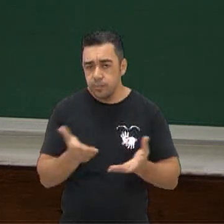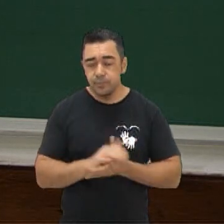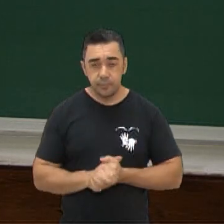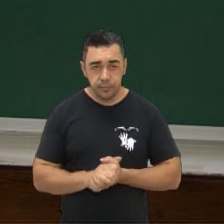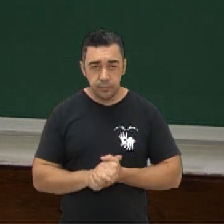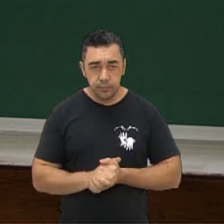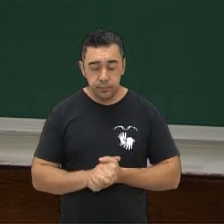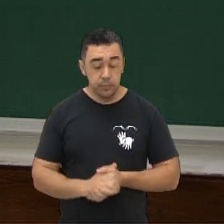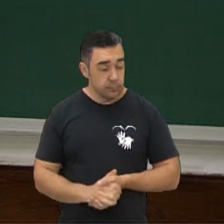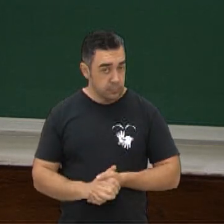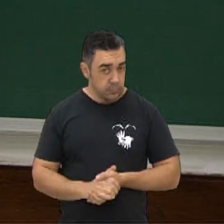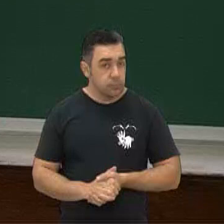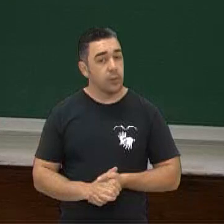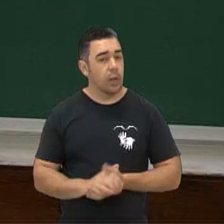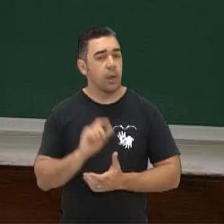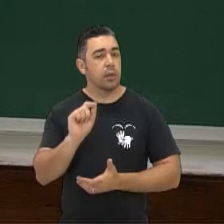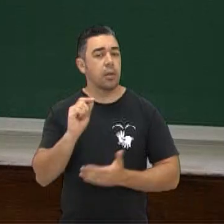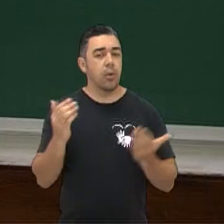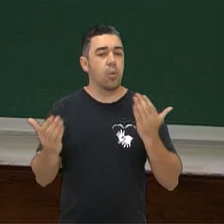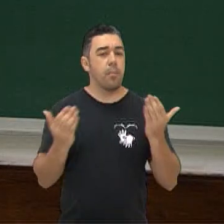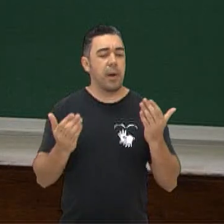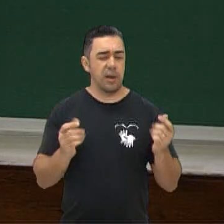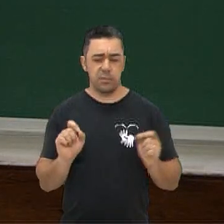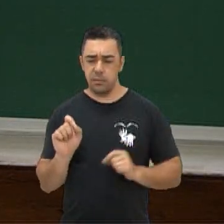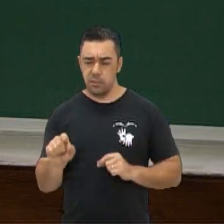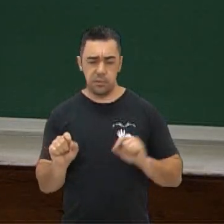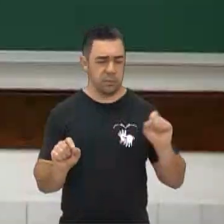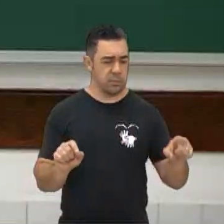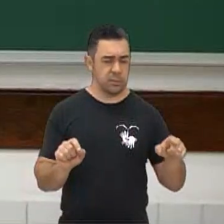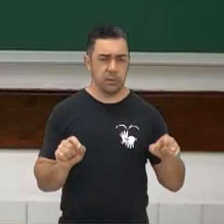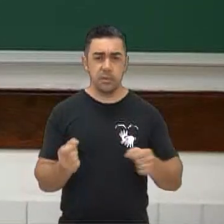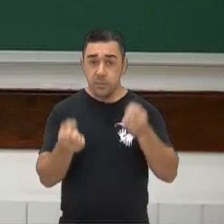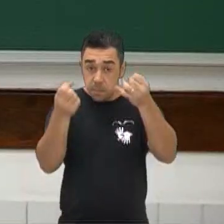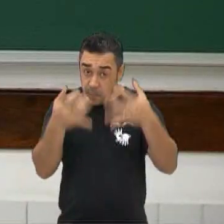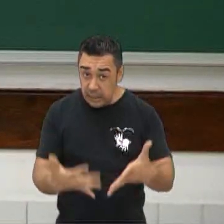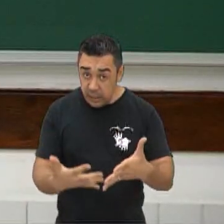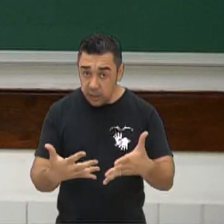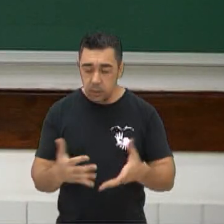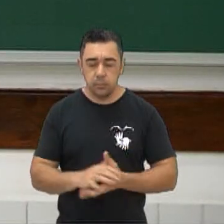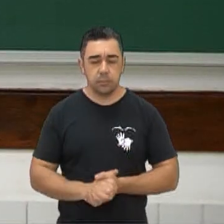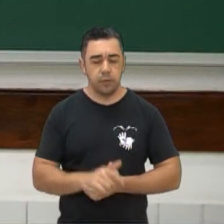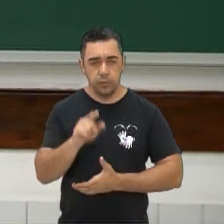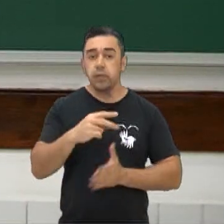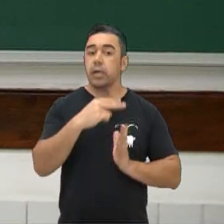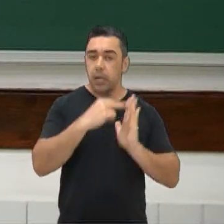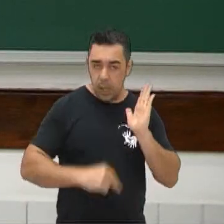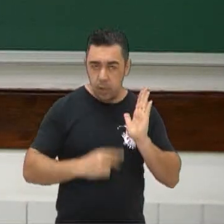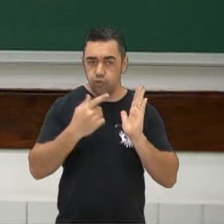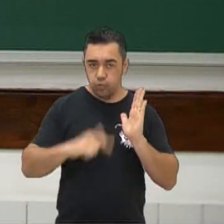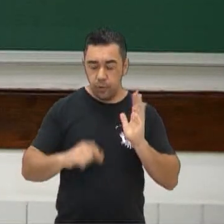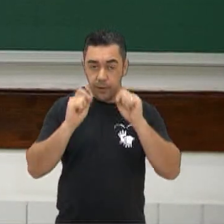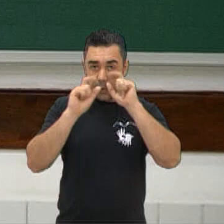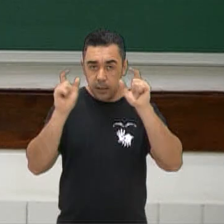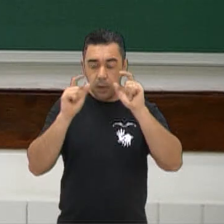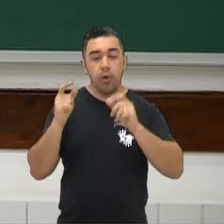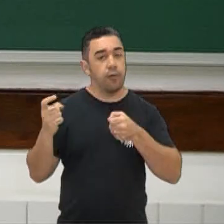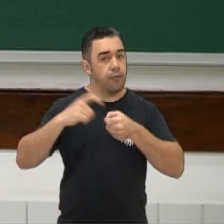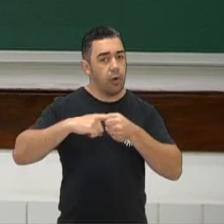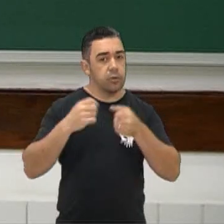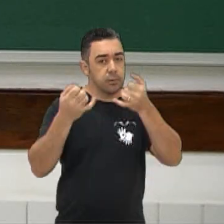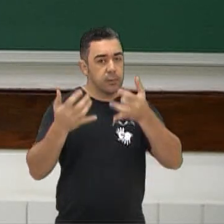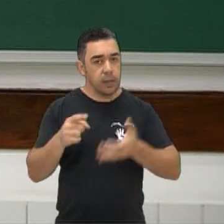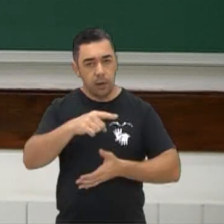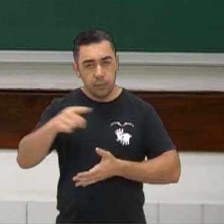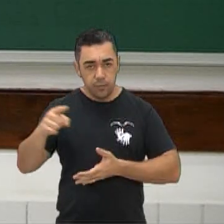E que comparação estranha é essa? Explique. Quero que vocês releiam com atenção. Eu já volto